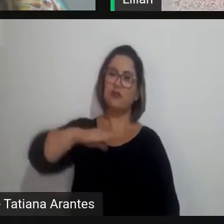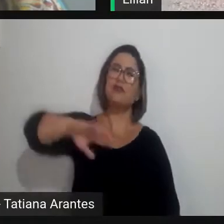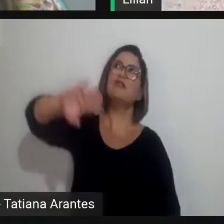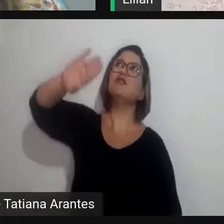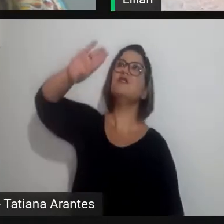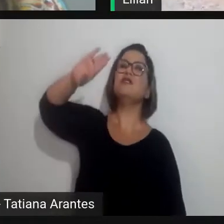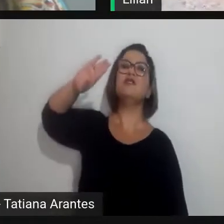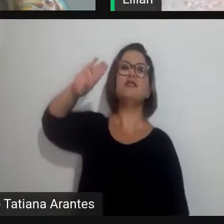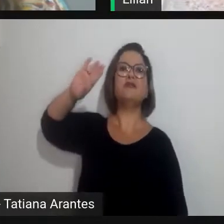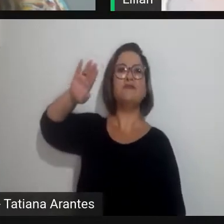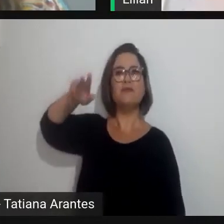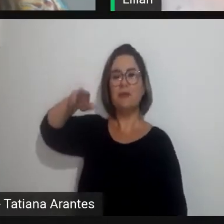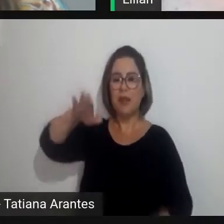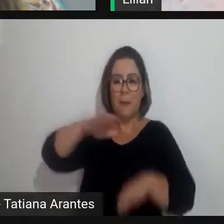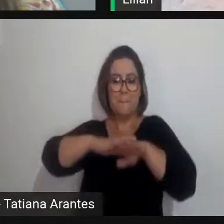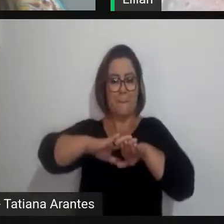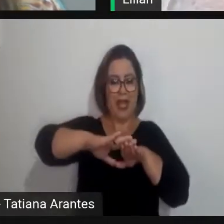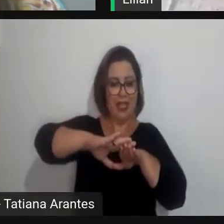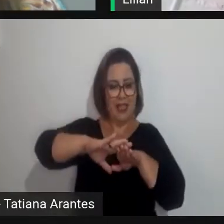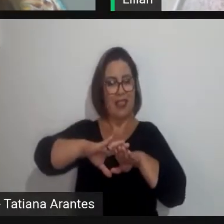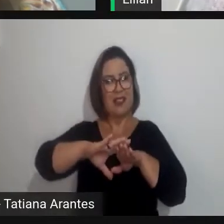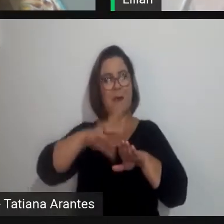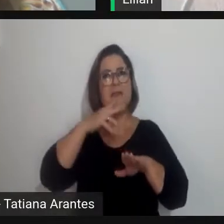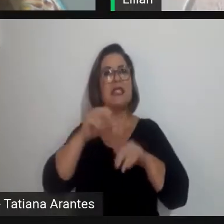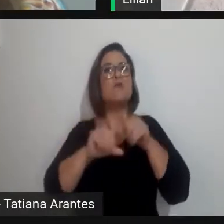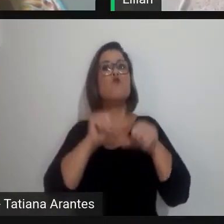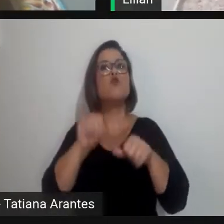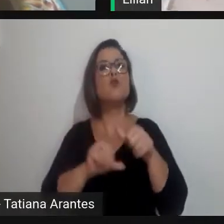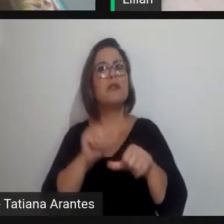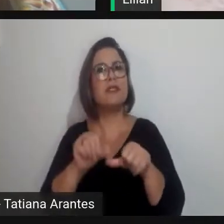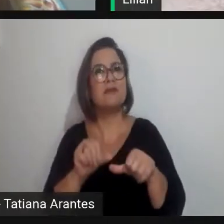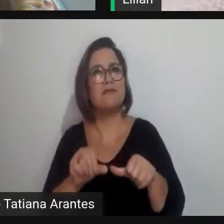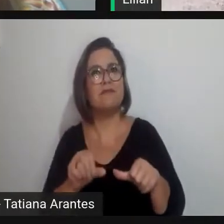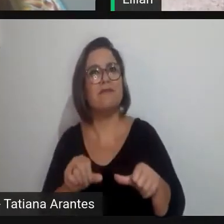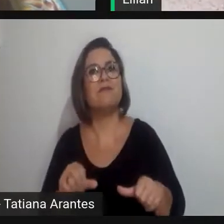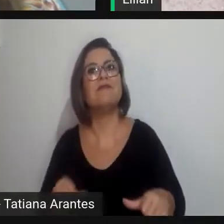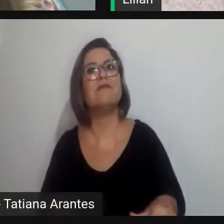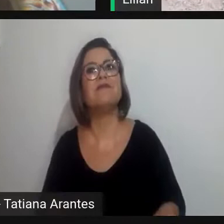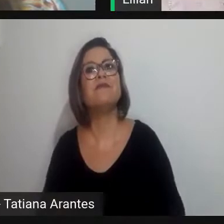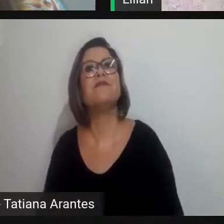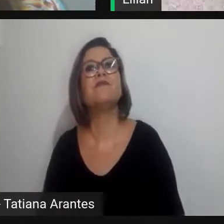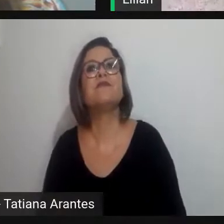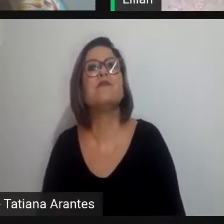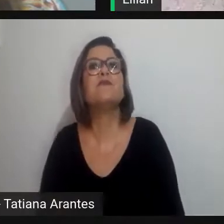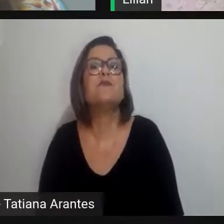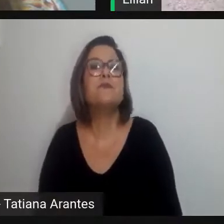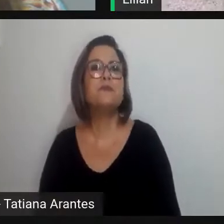arredondar, né? Então, ó, no meu caso,